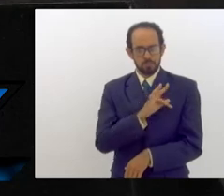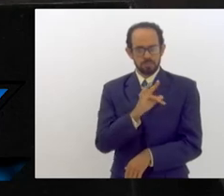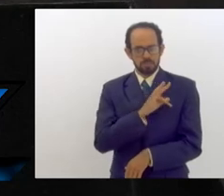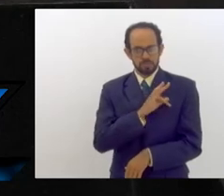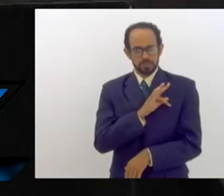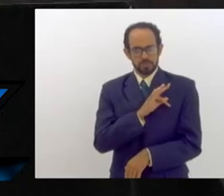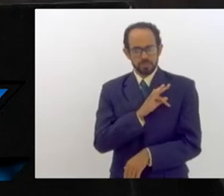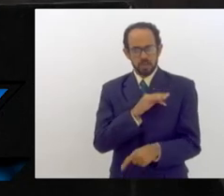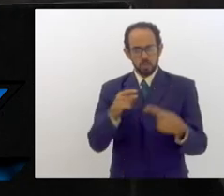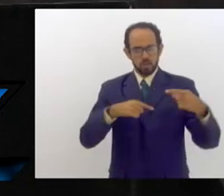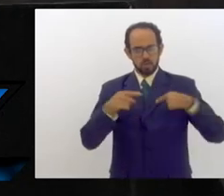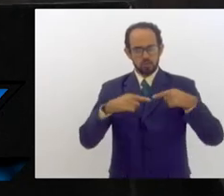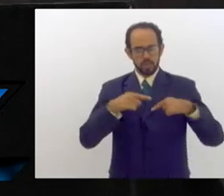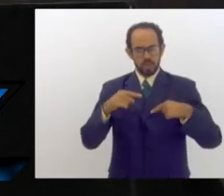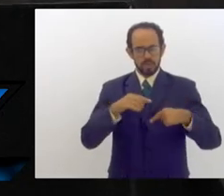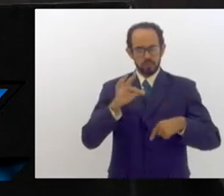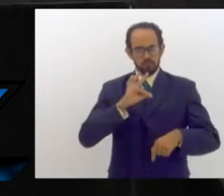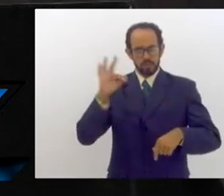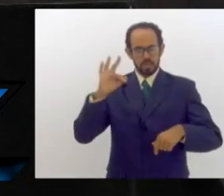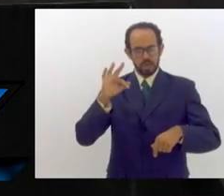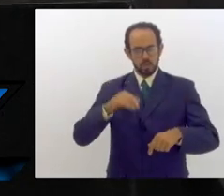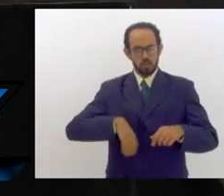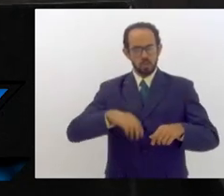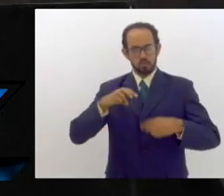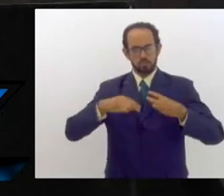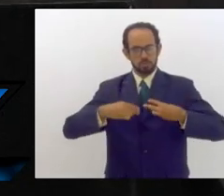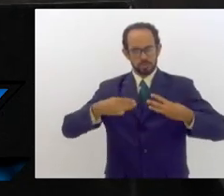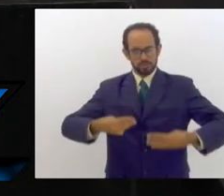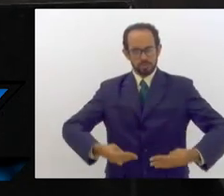feita pelo Ministério Público do Trabalho